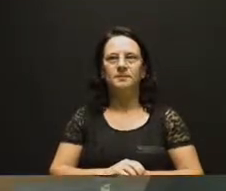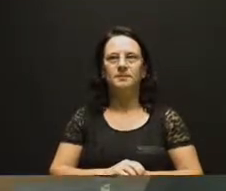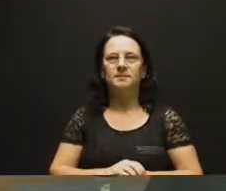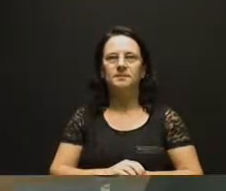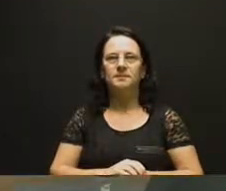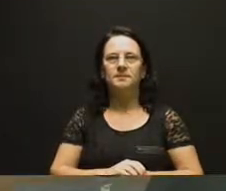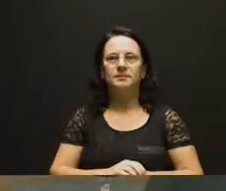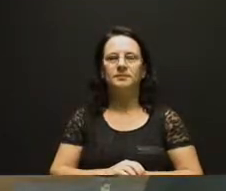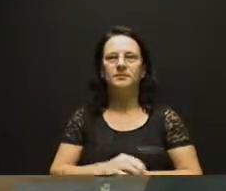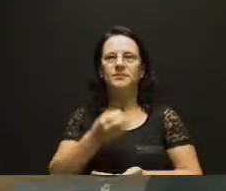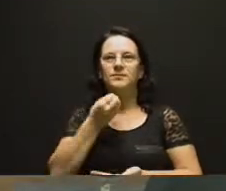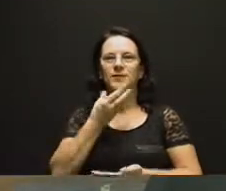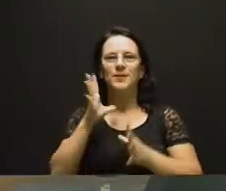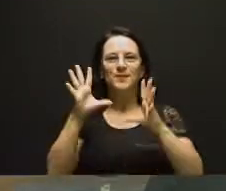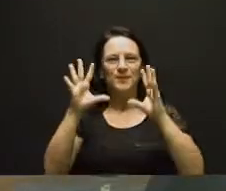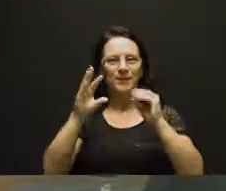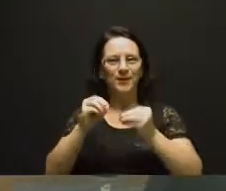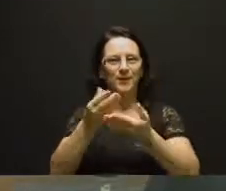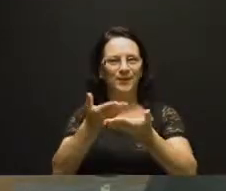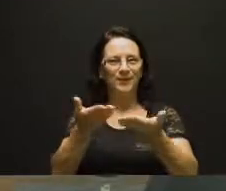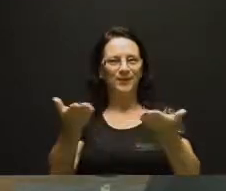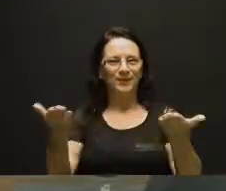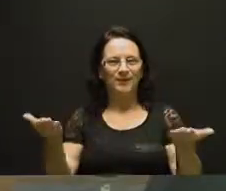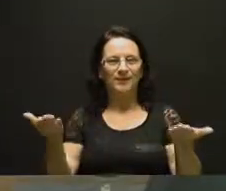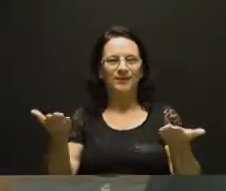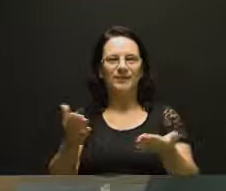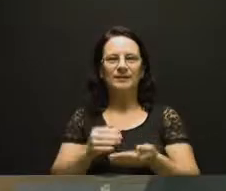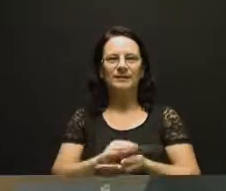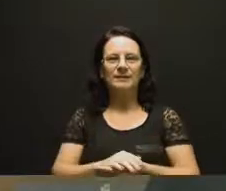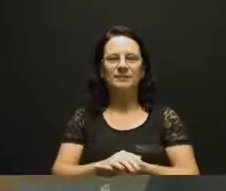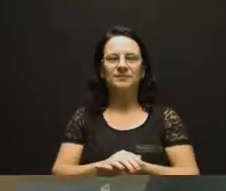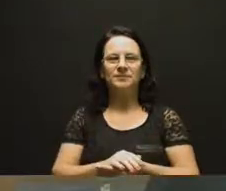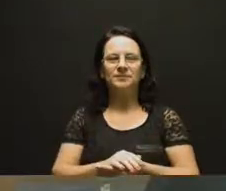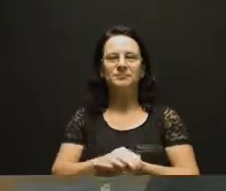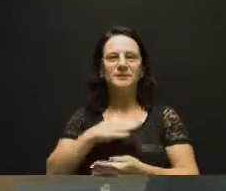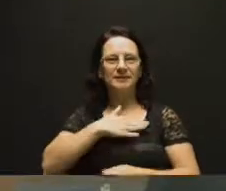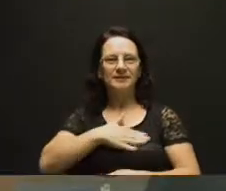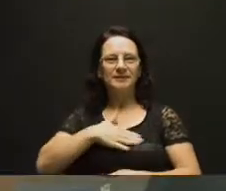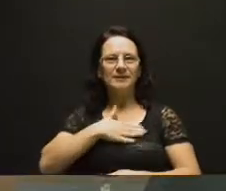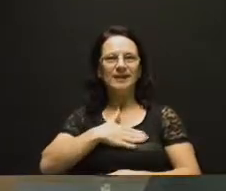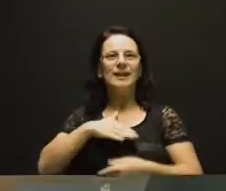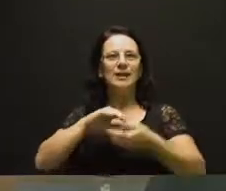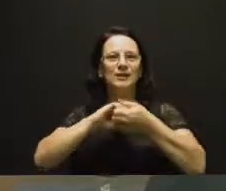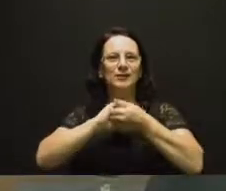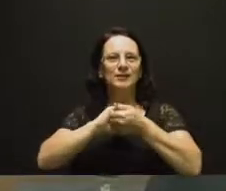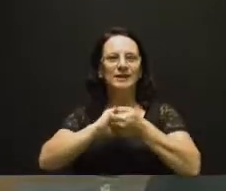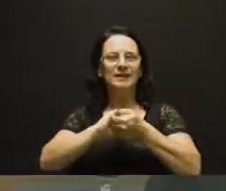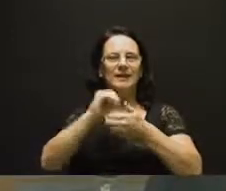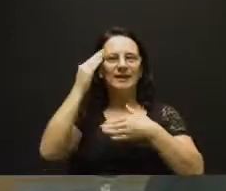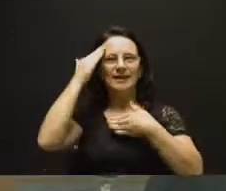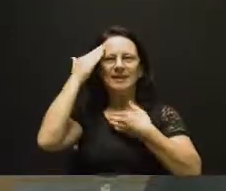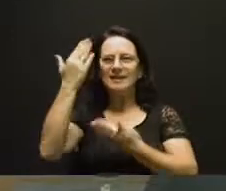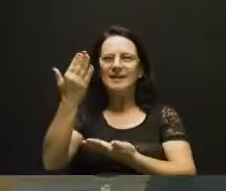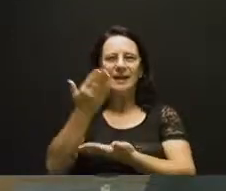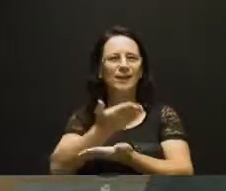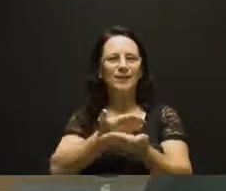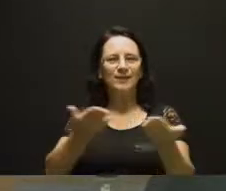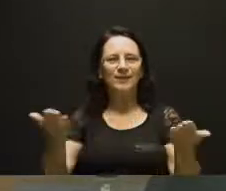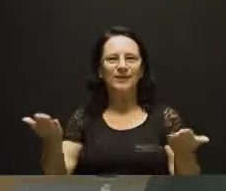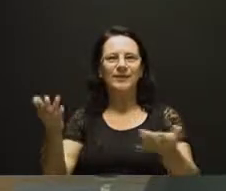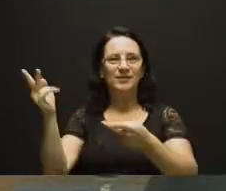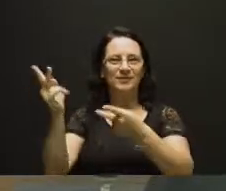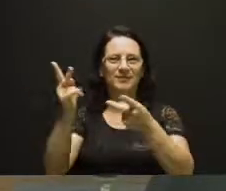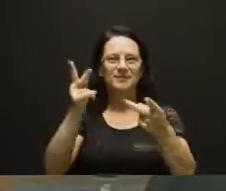boa noite a todos boa noite a todas gostaria de cumprimentar e agradecer a todos pela